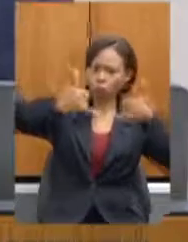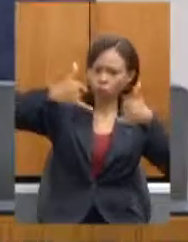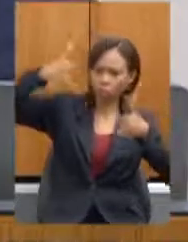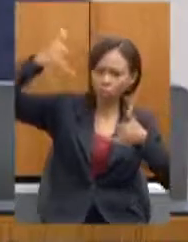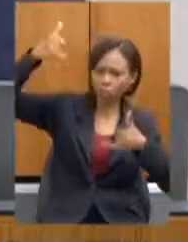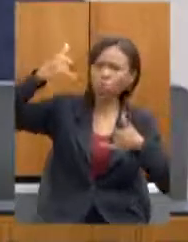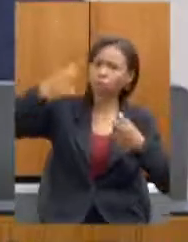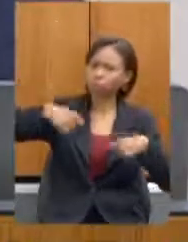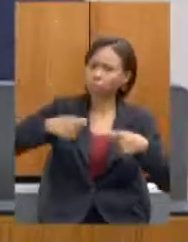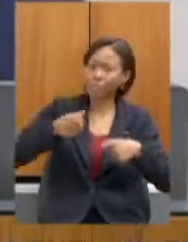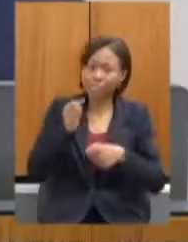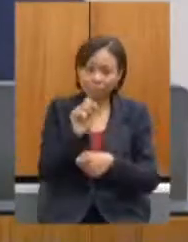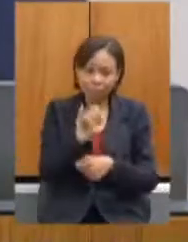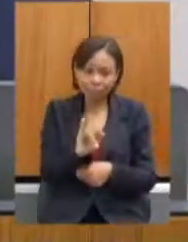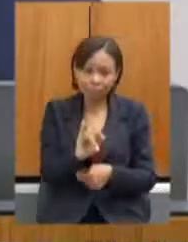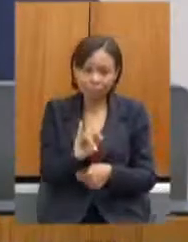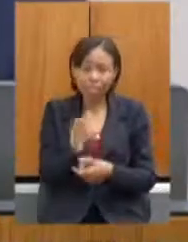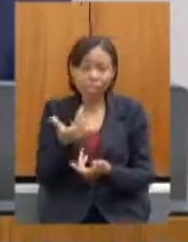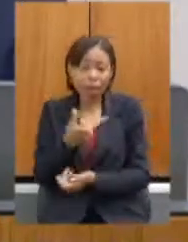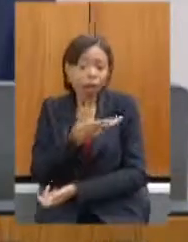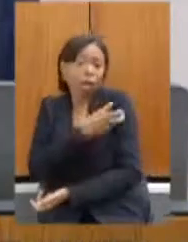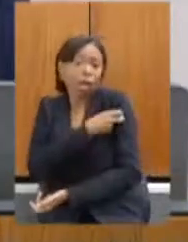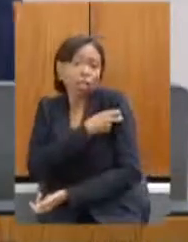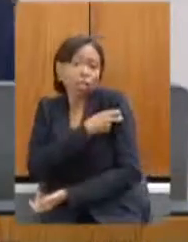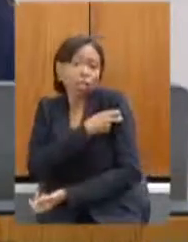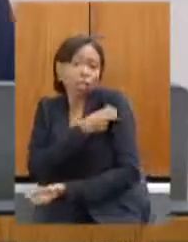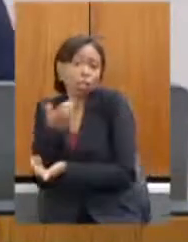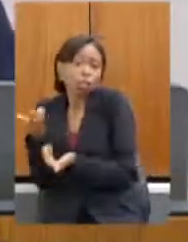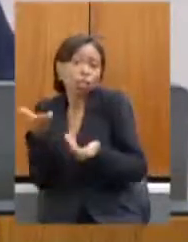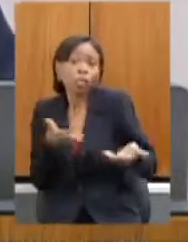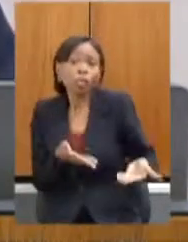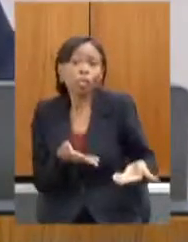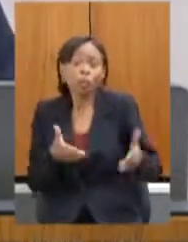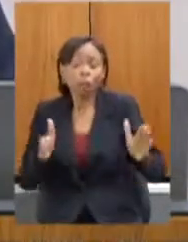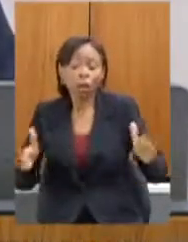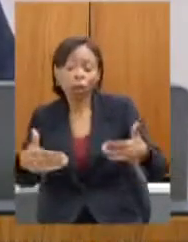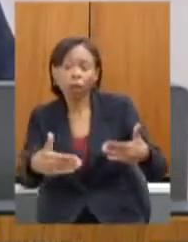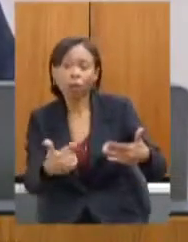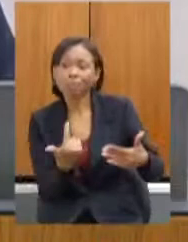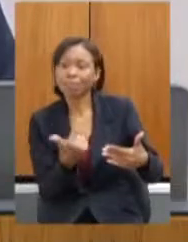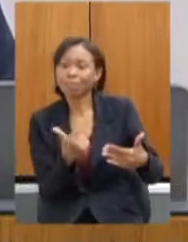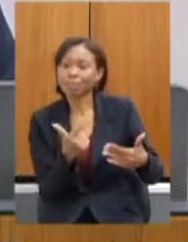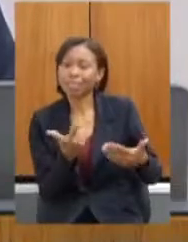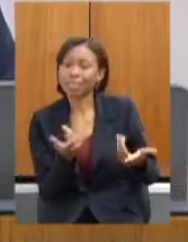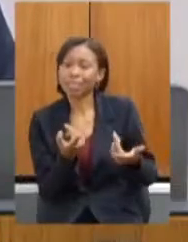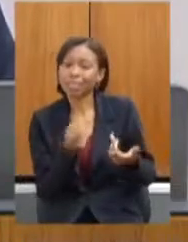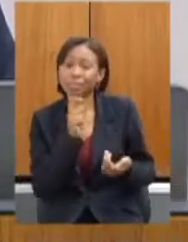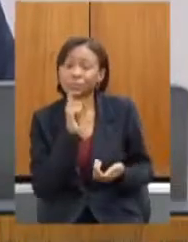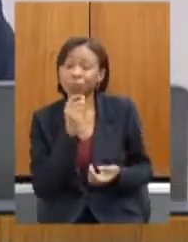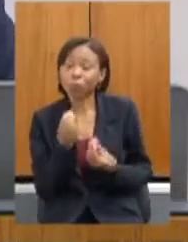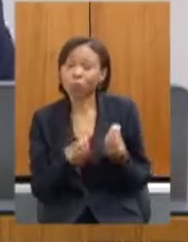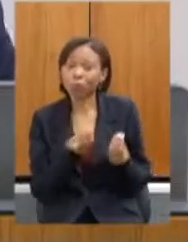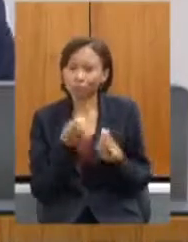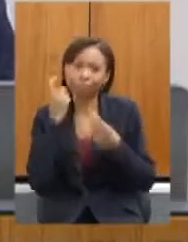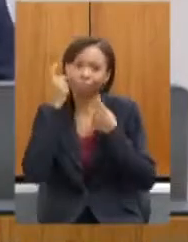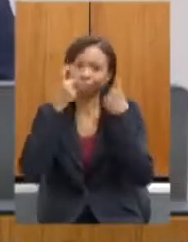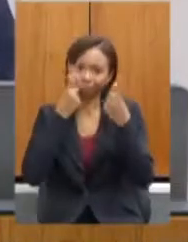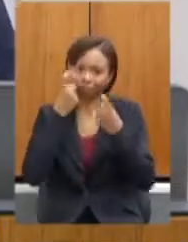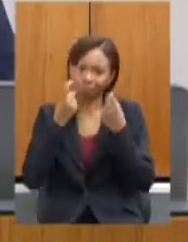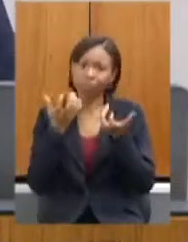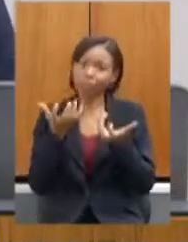dessa aquela perde por falta de manutenção é realmente é muito preocupante Então eu queria que o senhor também e saindo daqui com essa